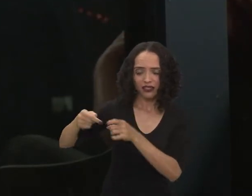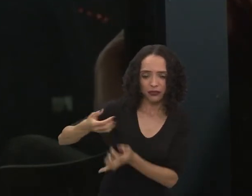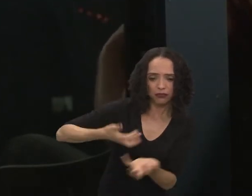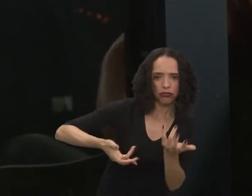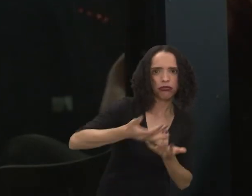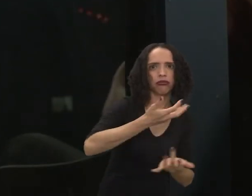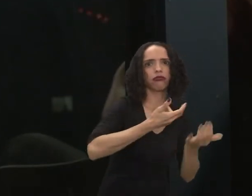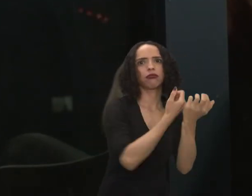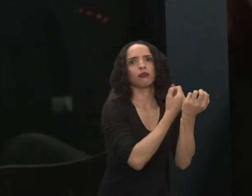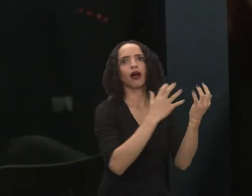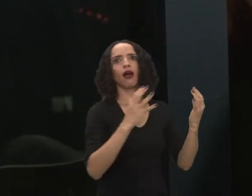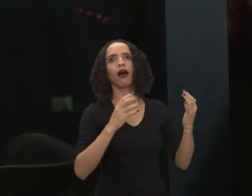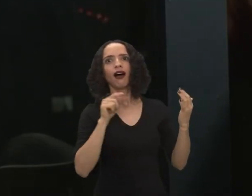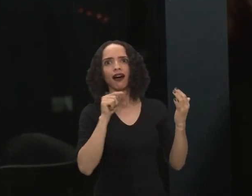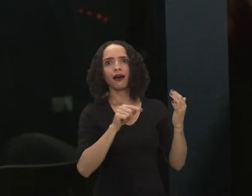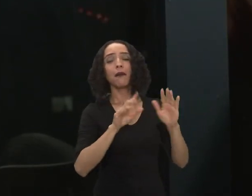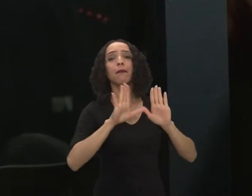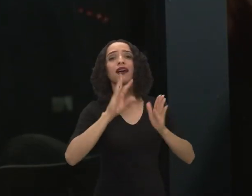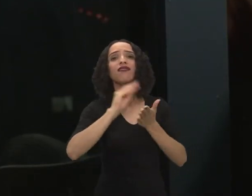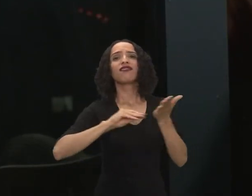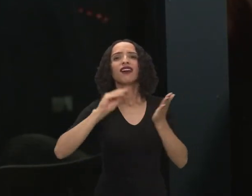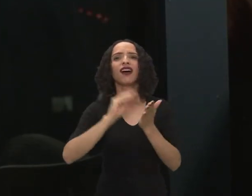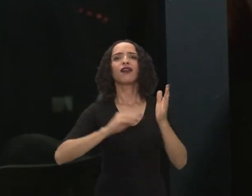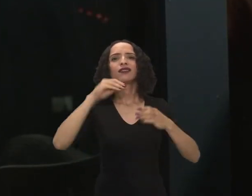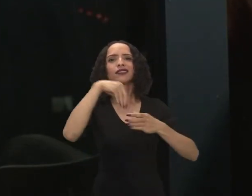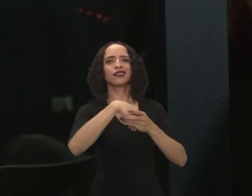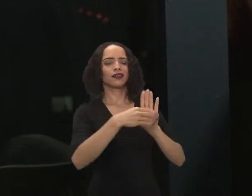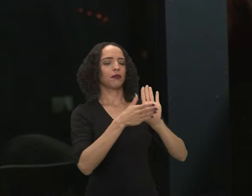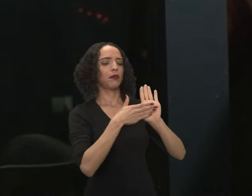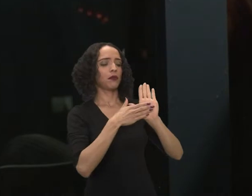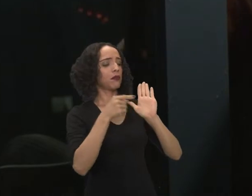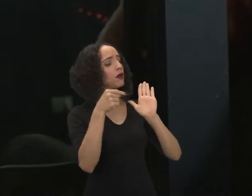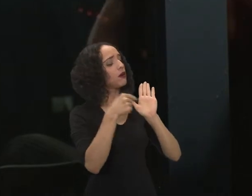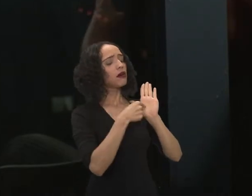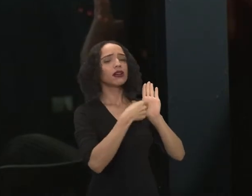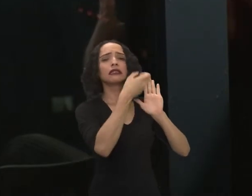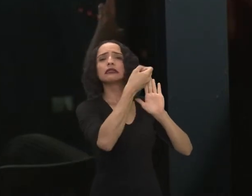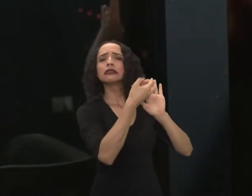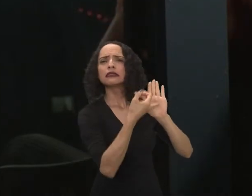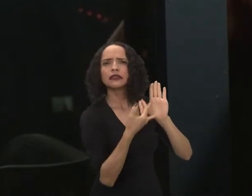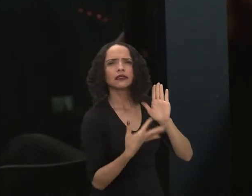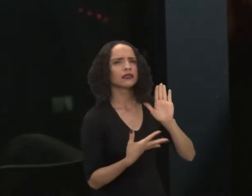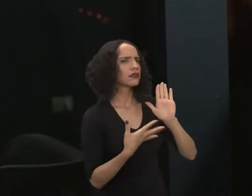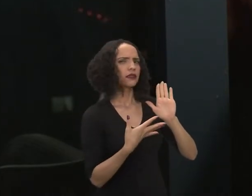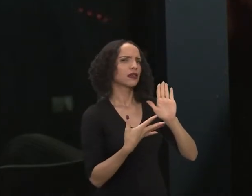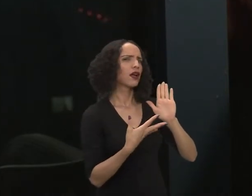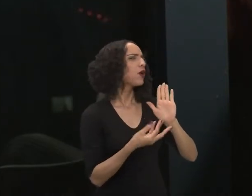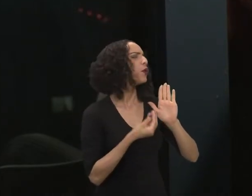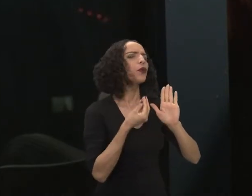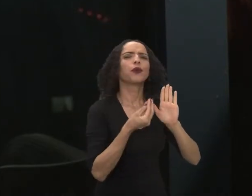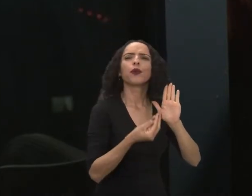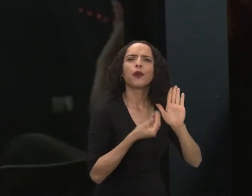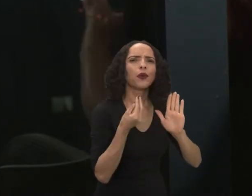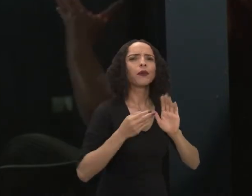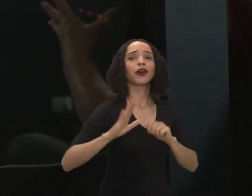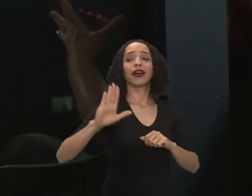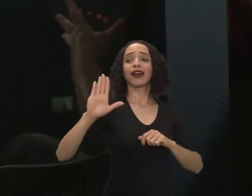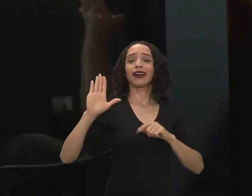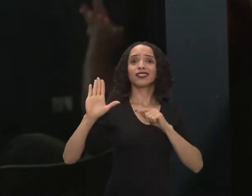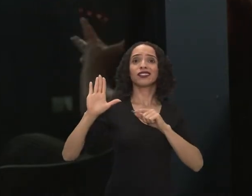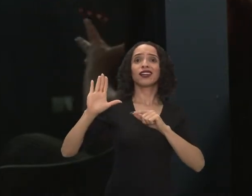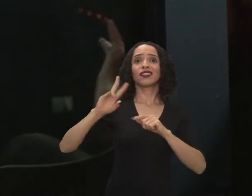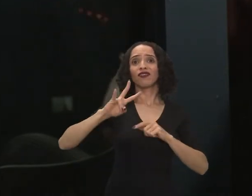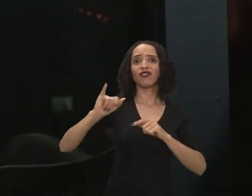tem efetivamente nessas propostas a maneira como esses candidatos